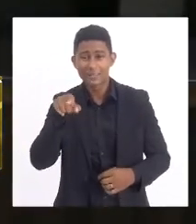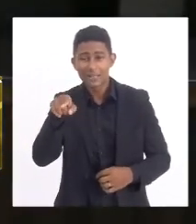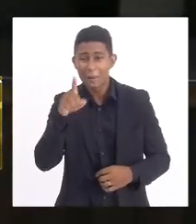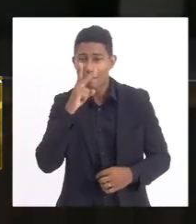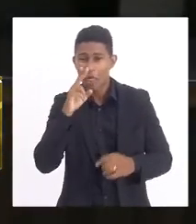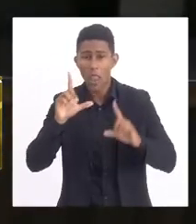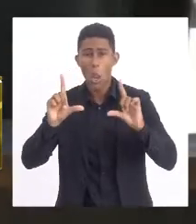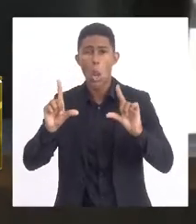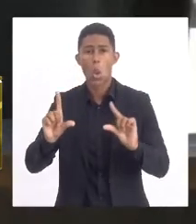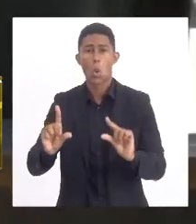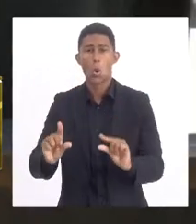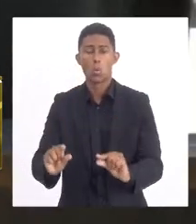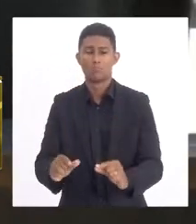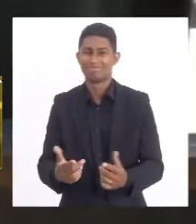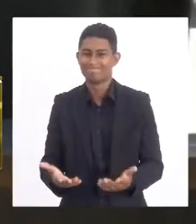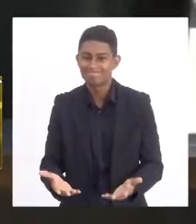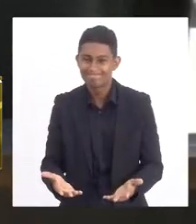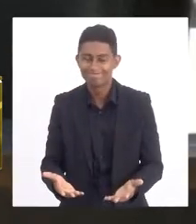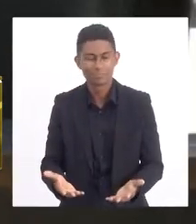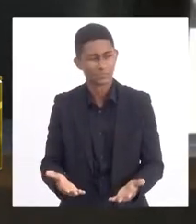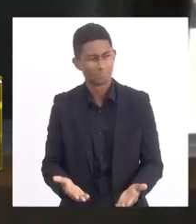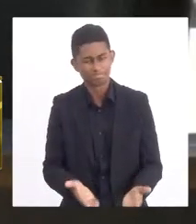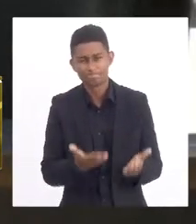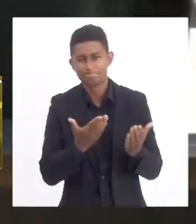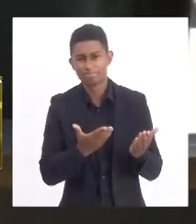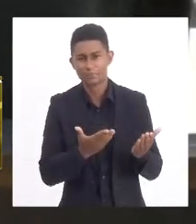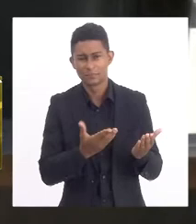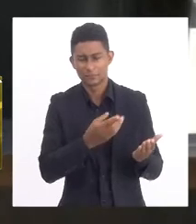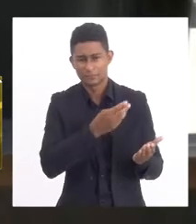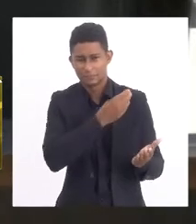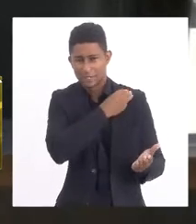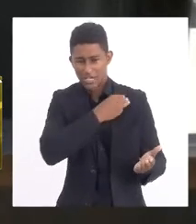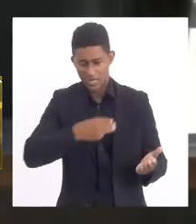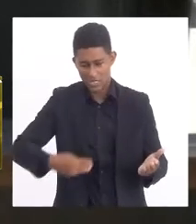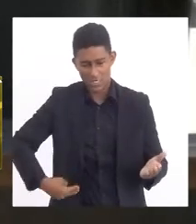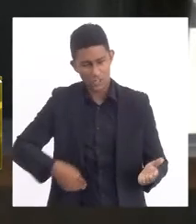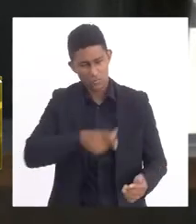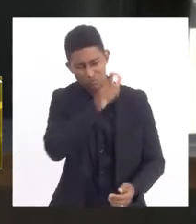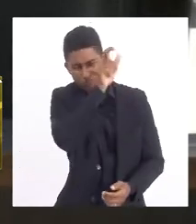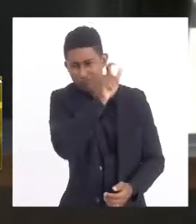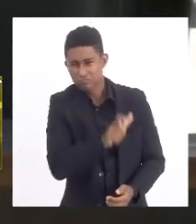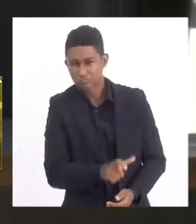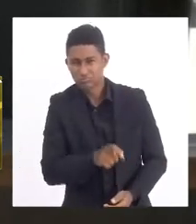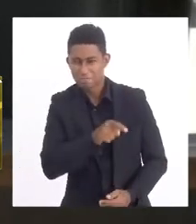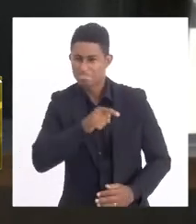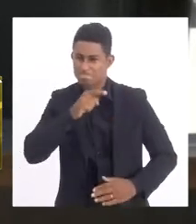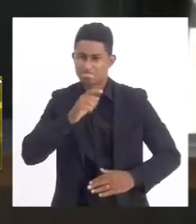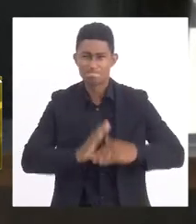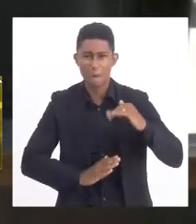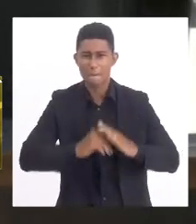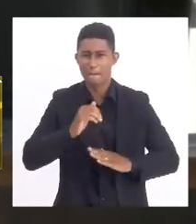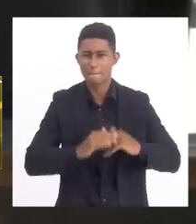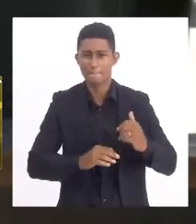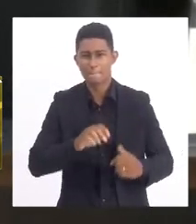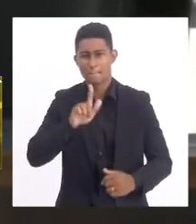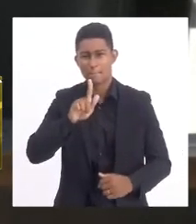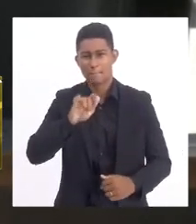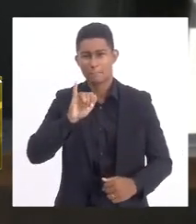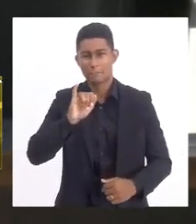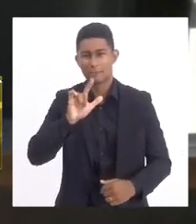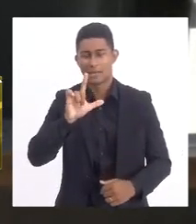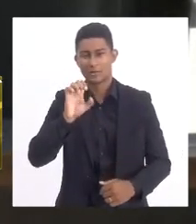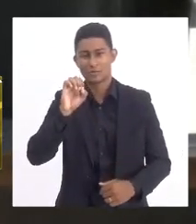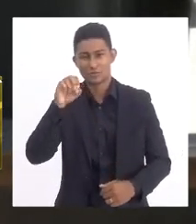atingidos não tinha Ministro o melhor para representar essa pasta do que o nosso Ministro do Turismo Gilson Machado Neto